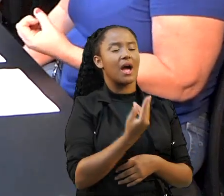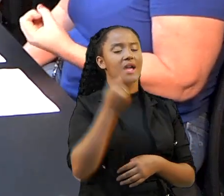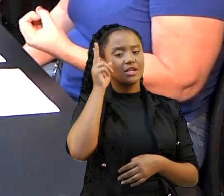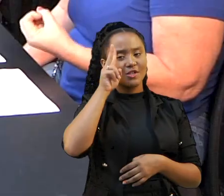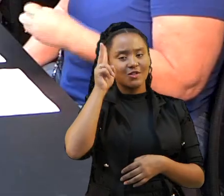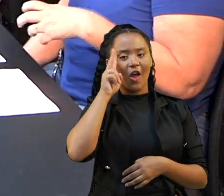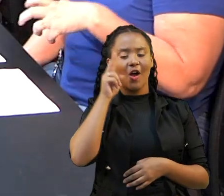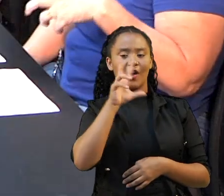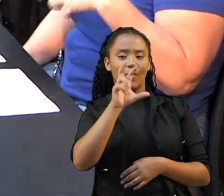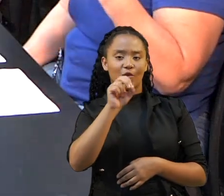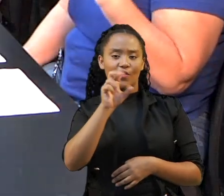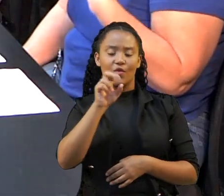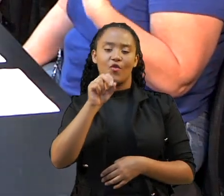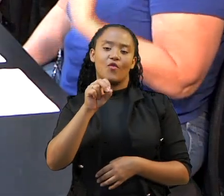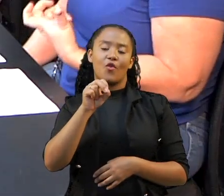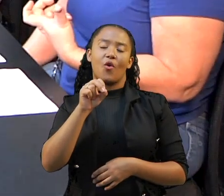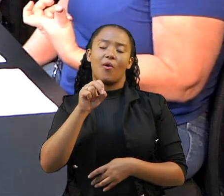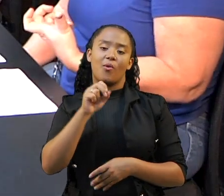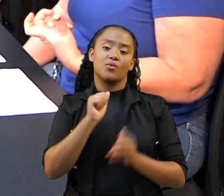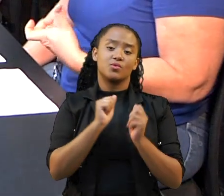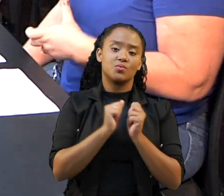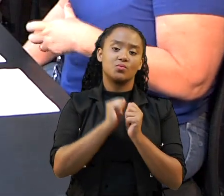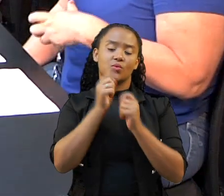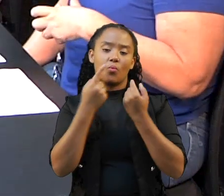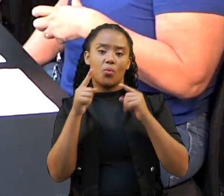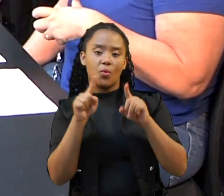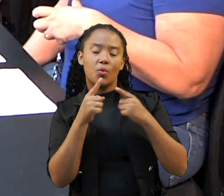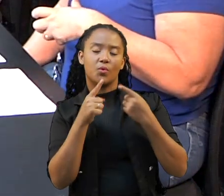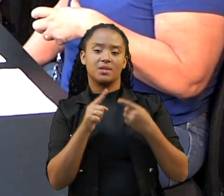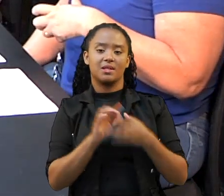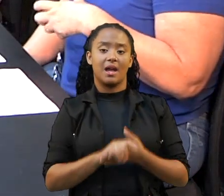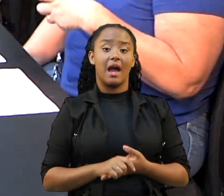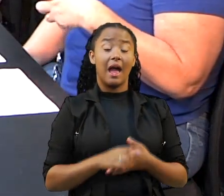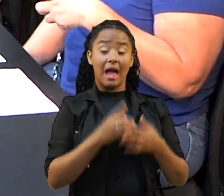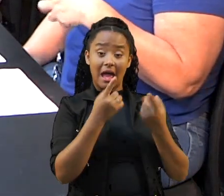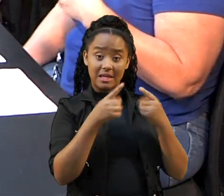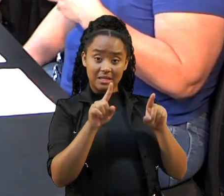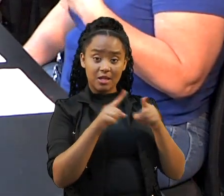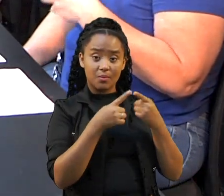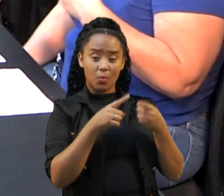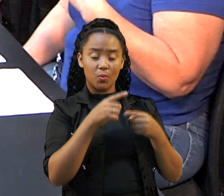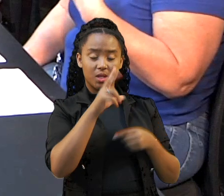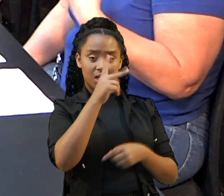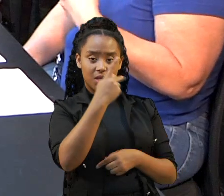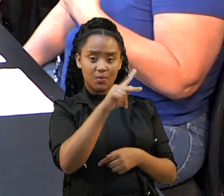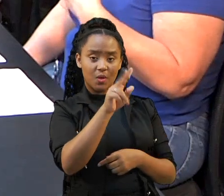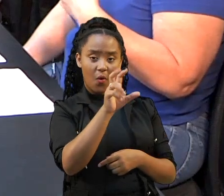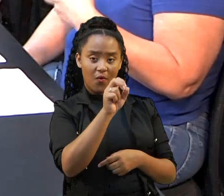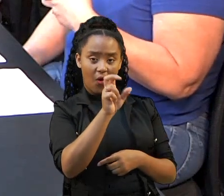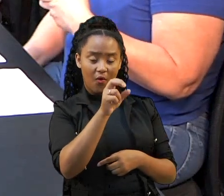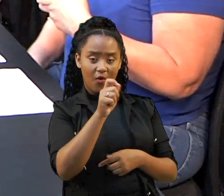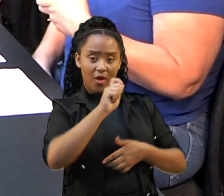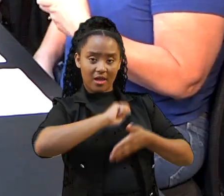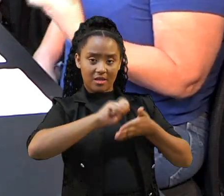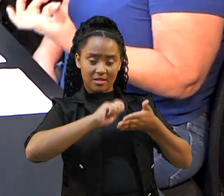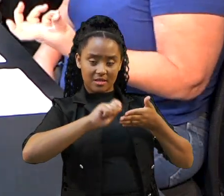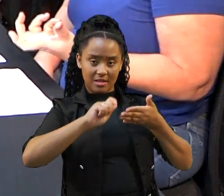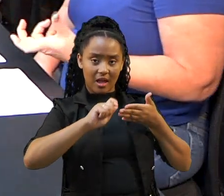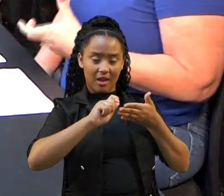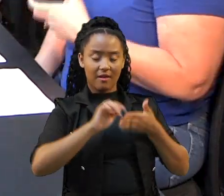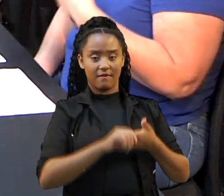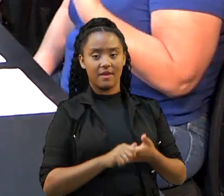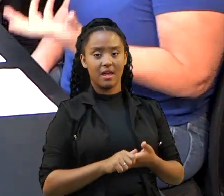né, do seu avô com a música, né? Essas músicas que ele escrevia